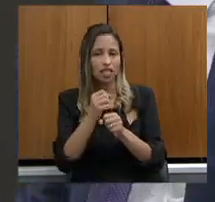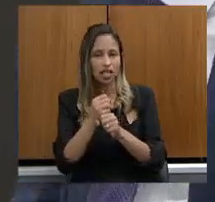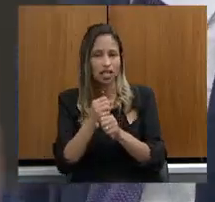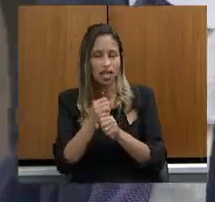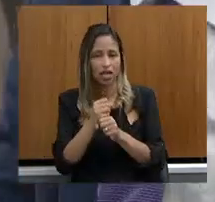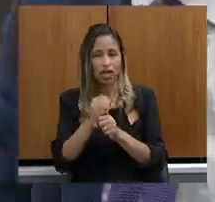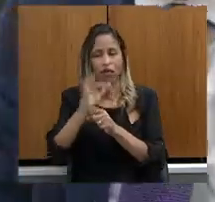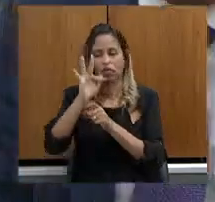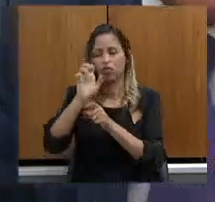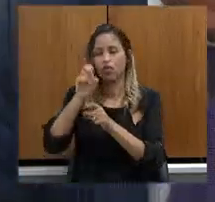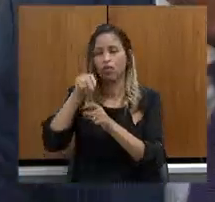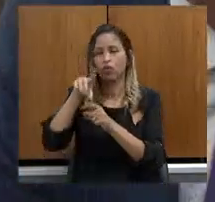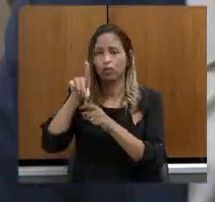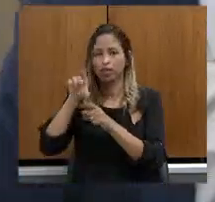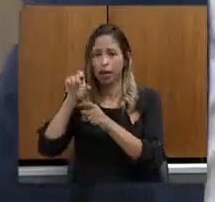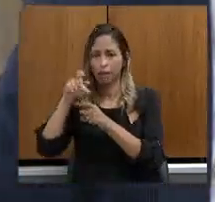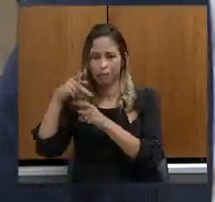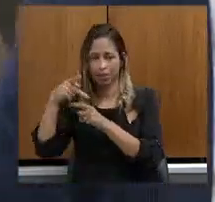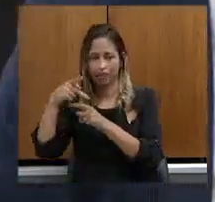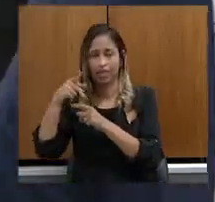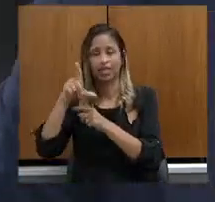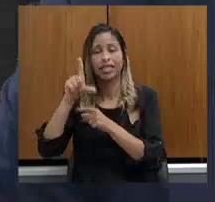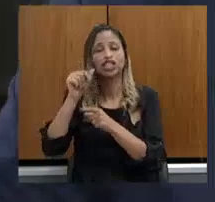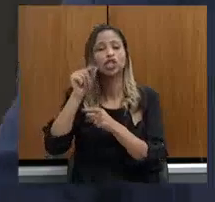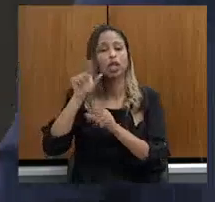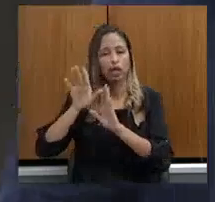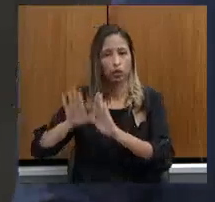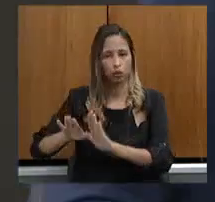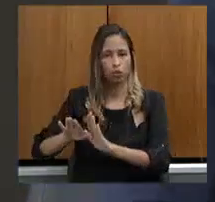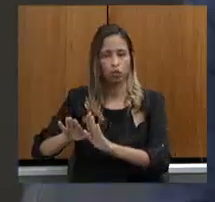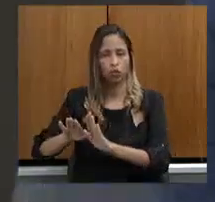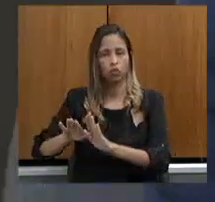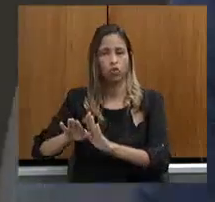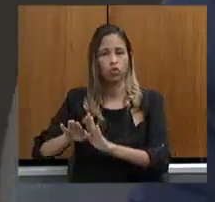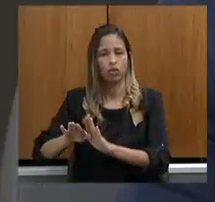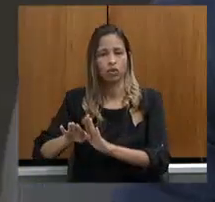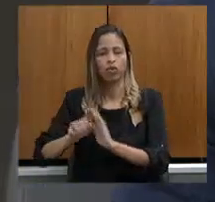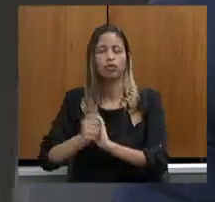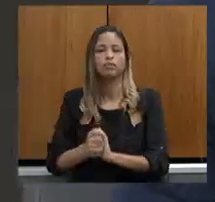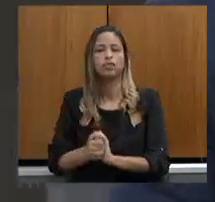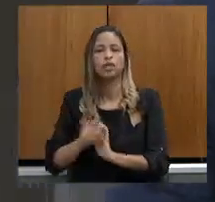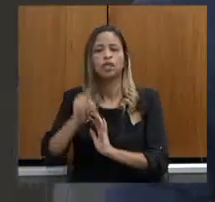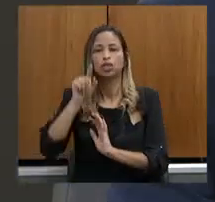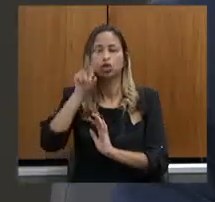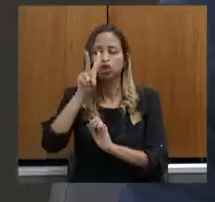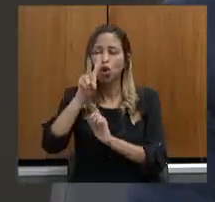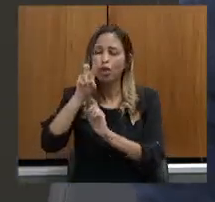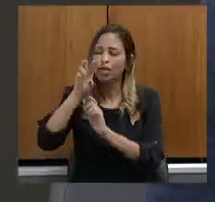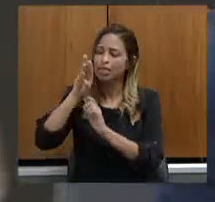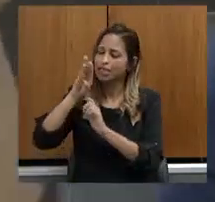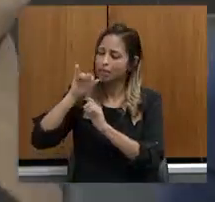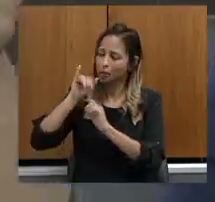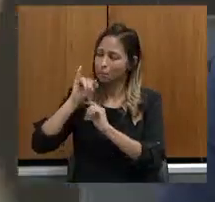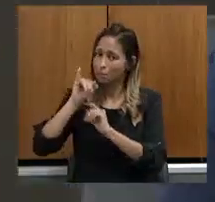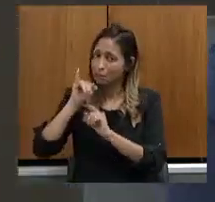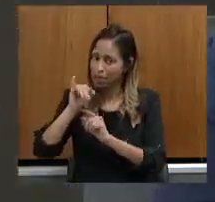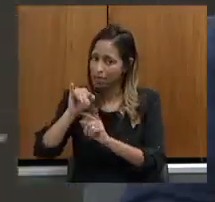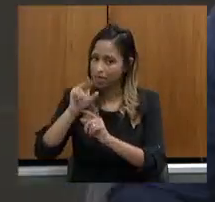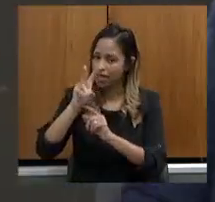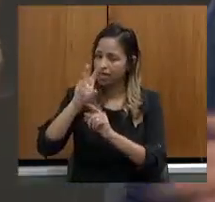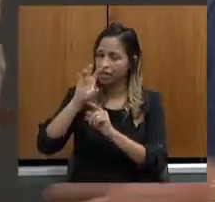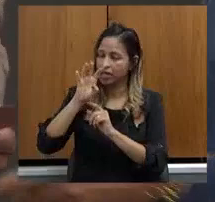do fundeb saldo quer dizer que tem dinheiro na conta esse saldo que eu tô lendo 2 bilhões 540